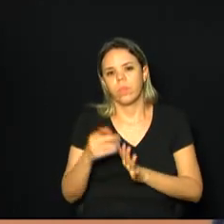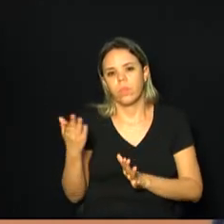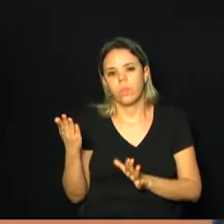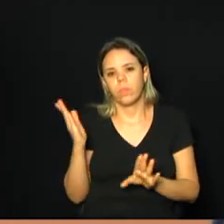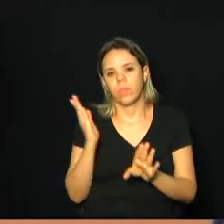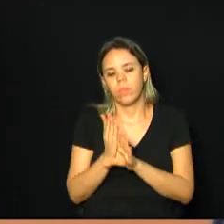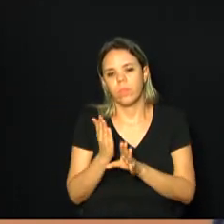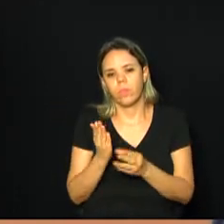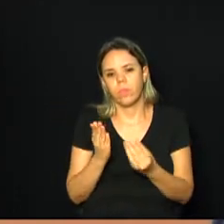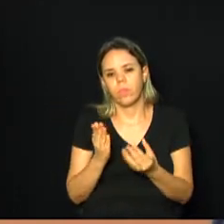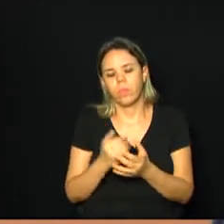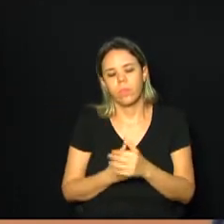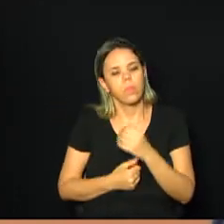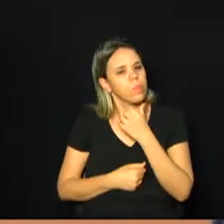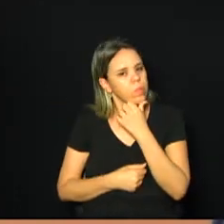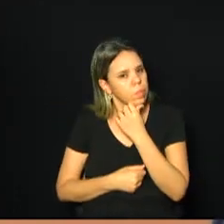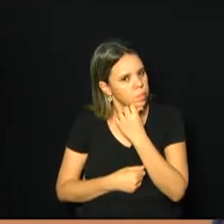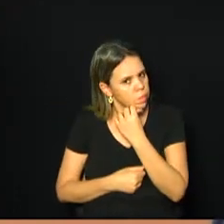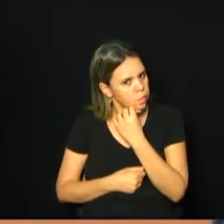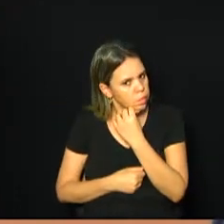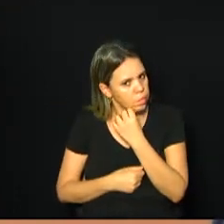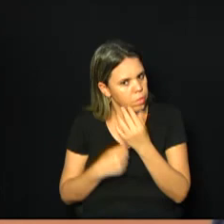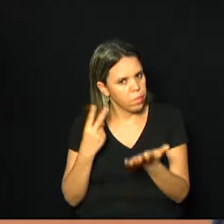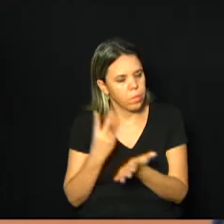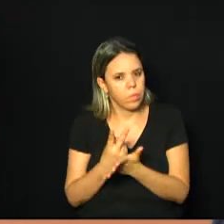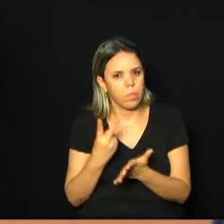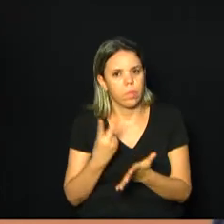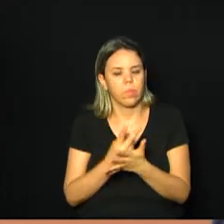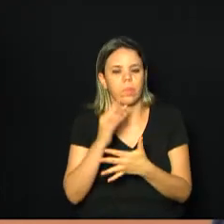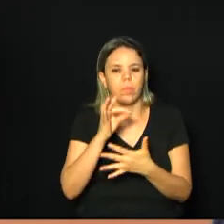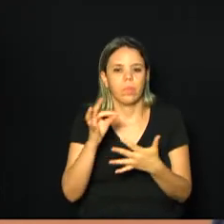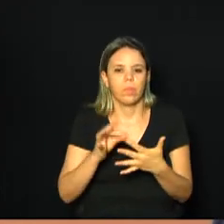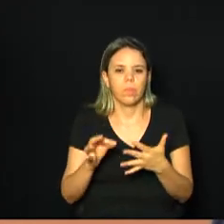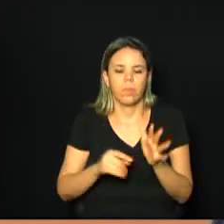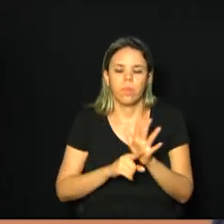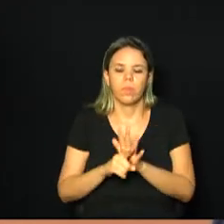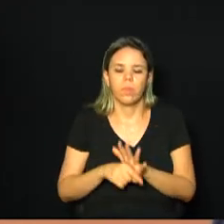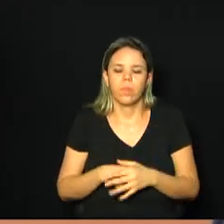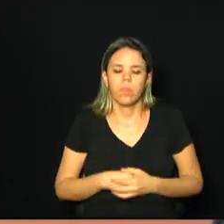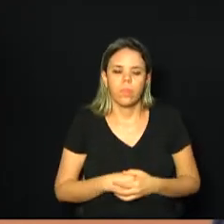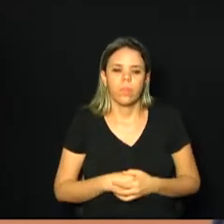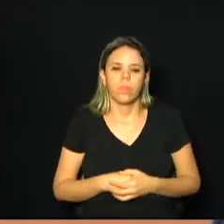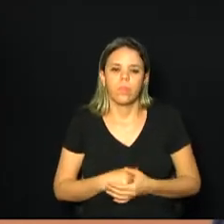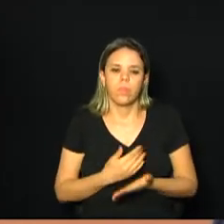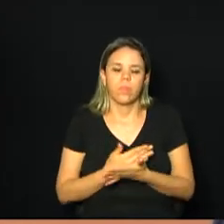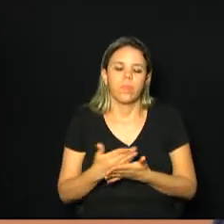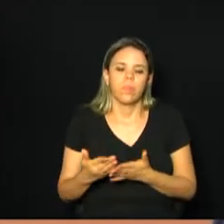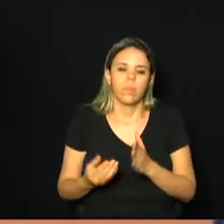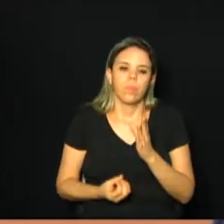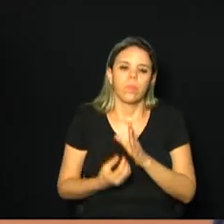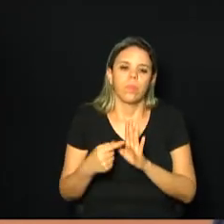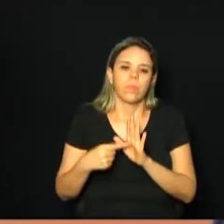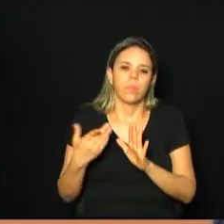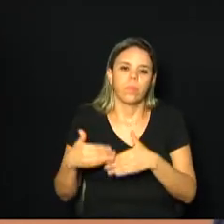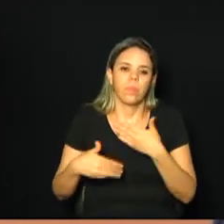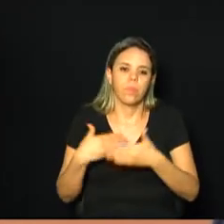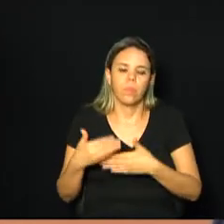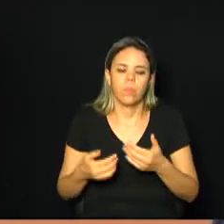coloca daqui a pouco esses mesmos itens que você está pesquisando, ele começa a aparecer para você com